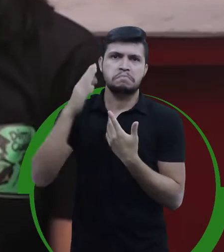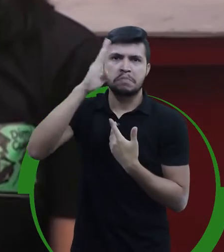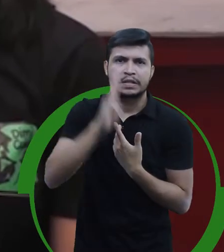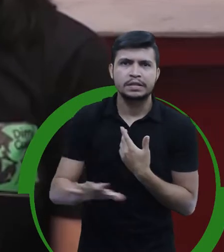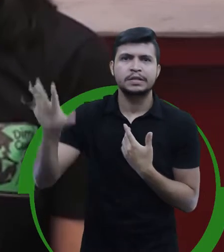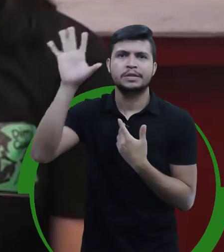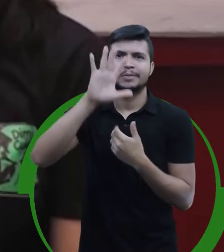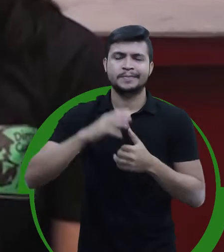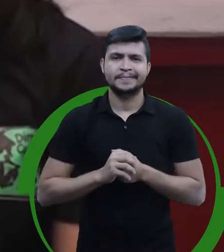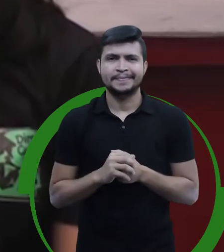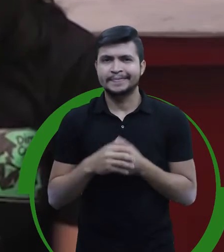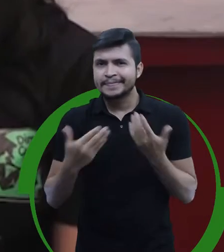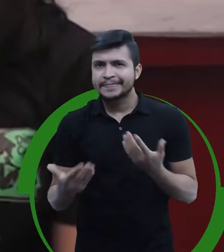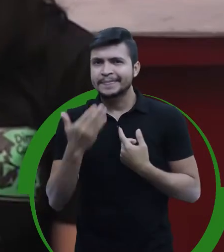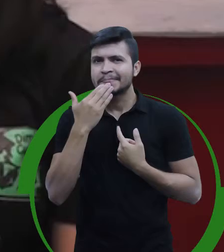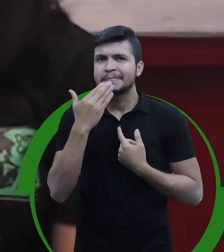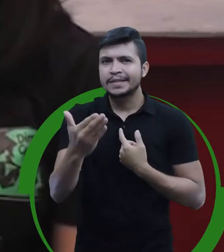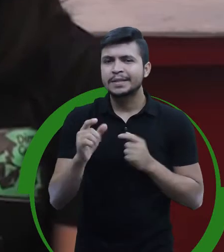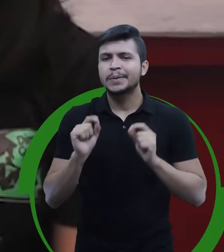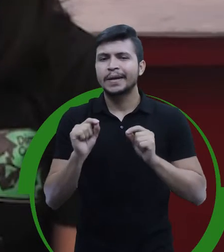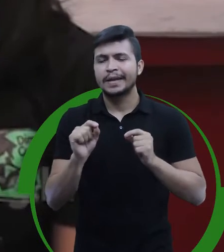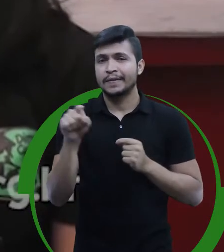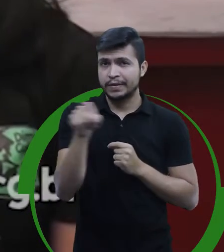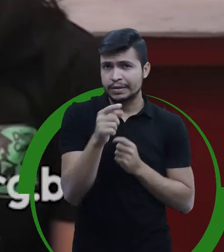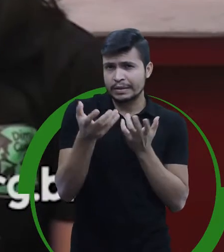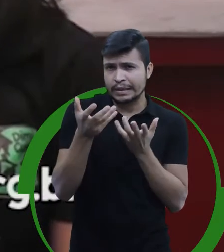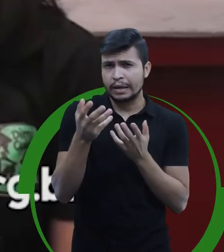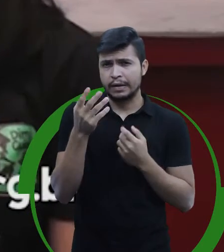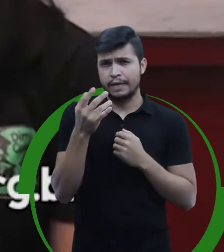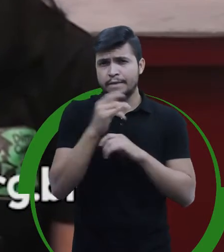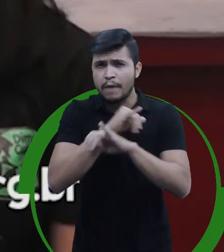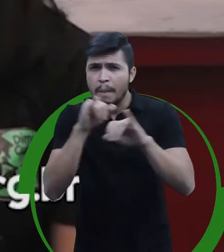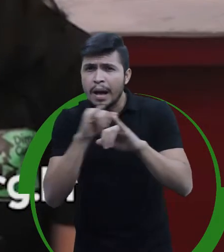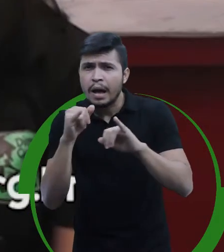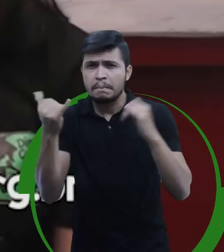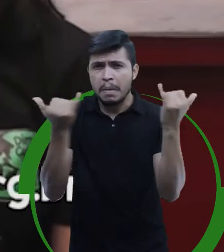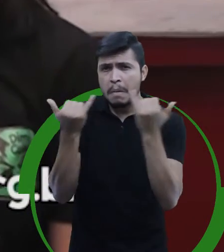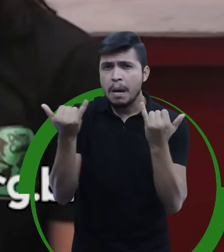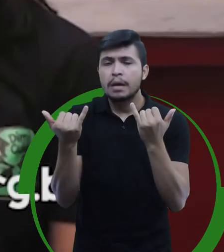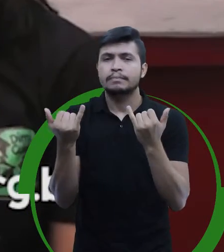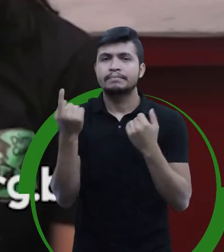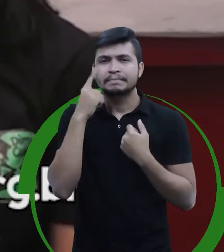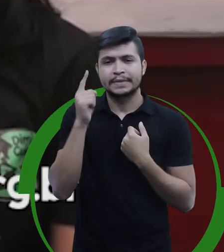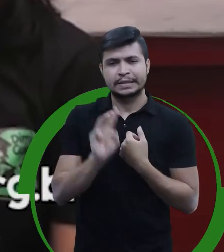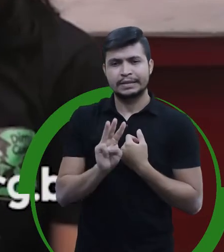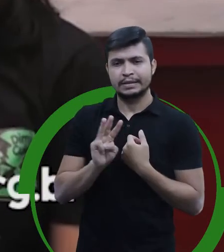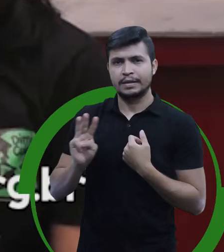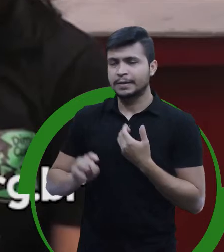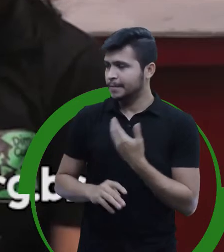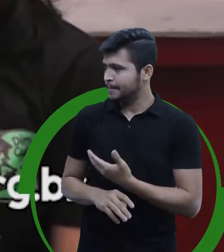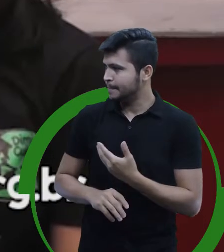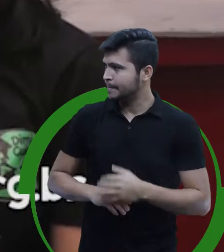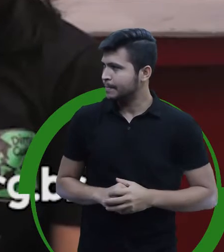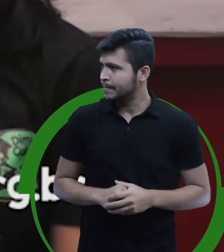Brasil. Eu gostaria, então, de pedir que as pessoas, para mais informações, entrassem no nosso site